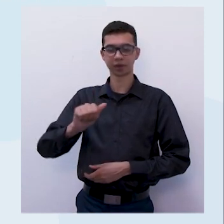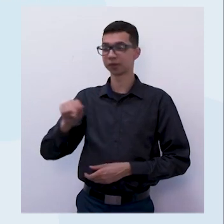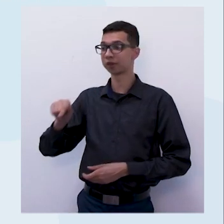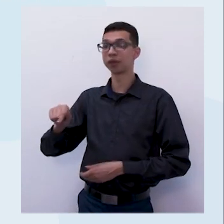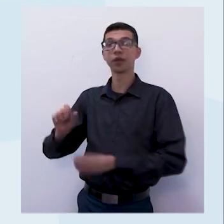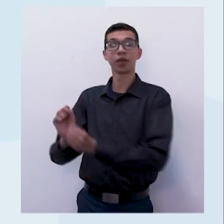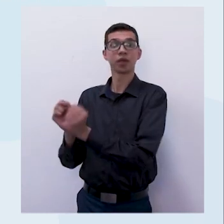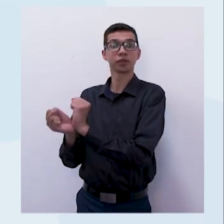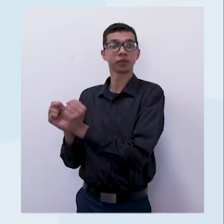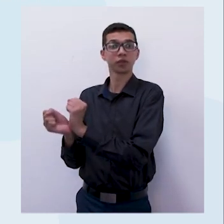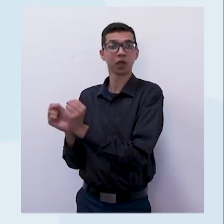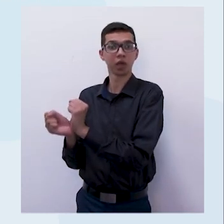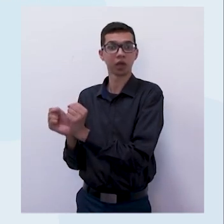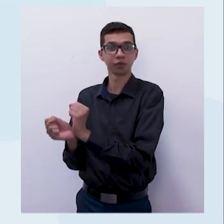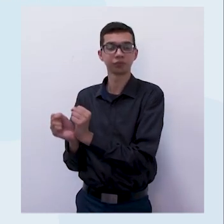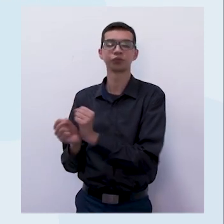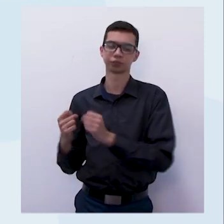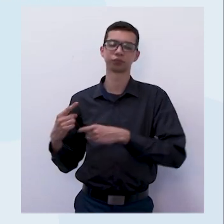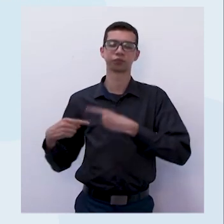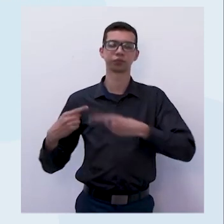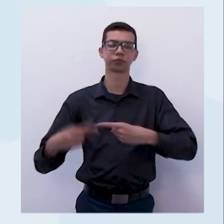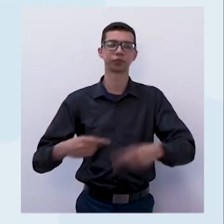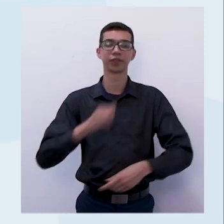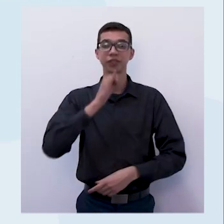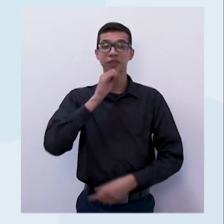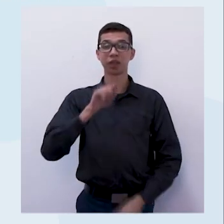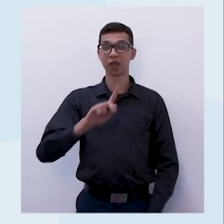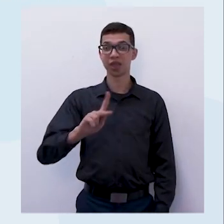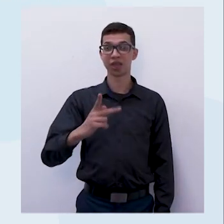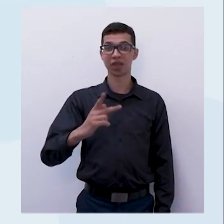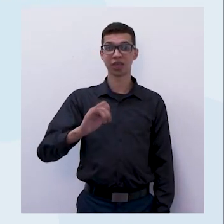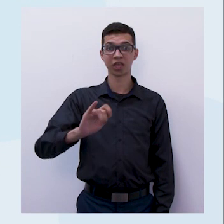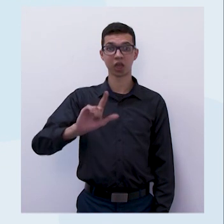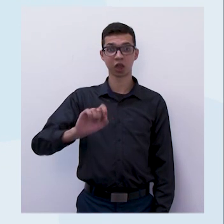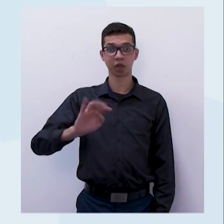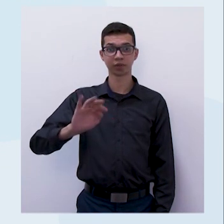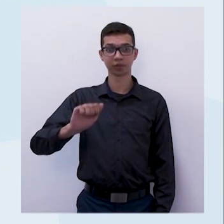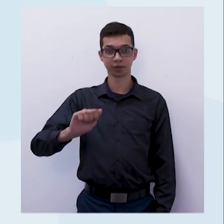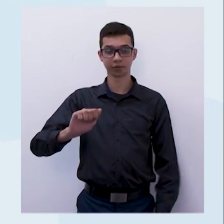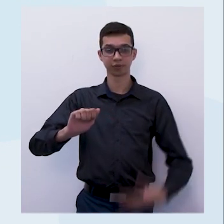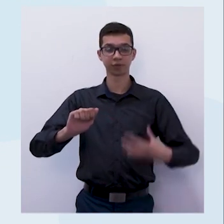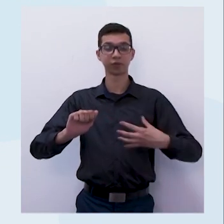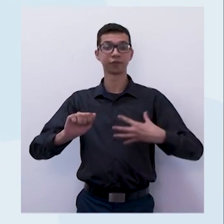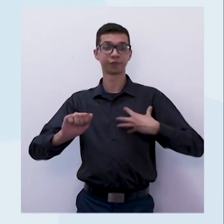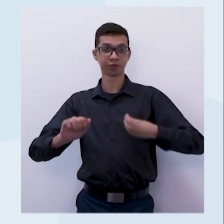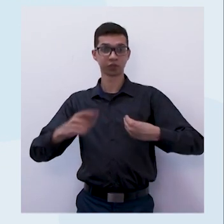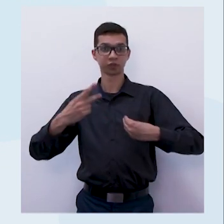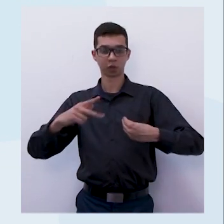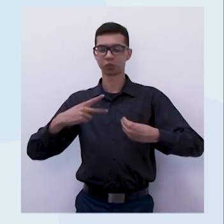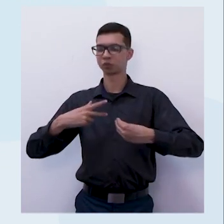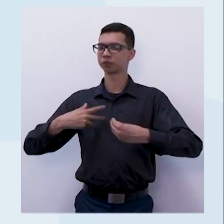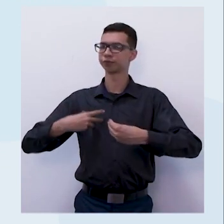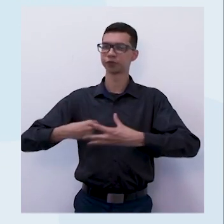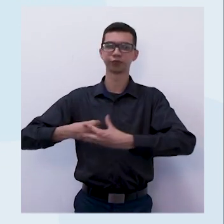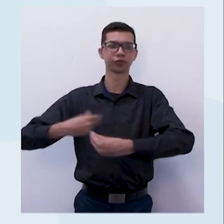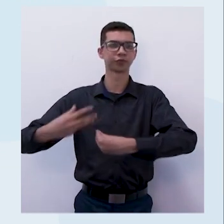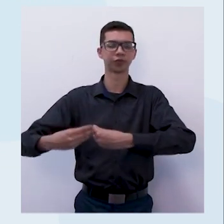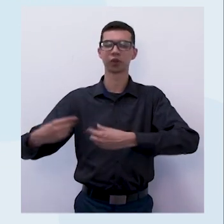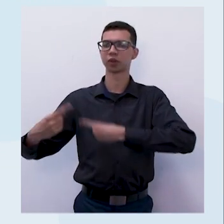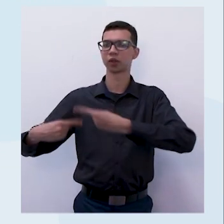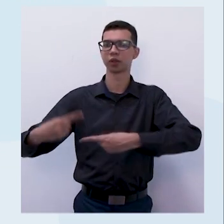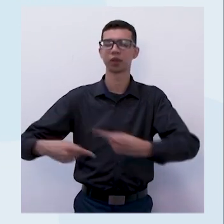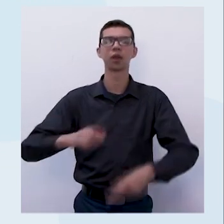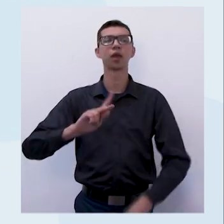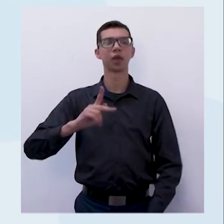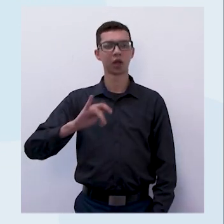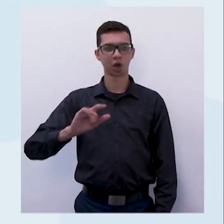condição hereditária. Se você é um ilota, os seus descendentes serão ilotas também. E eles vão executar todo tipo de